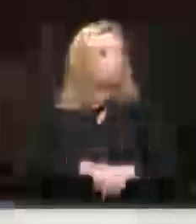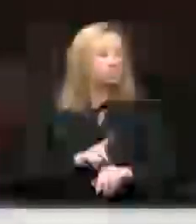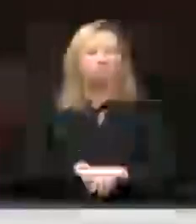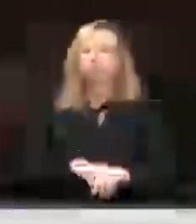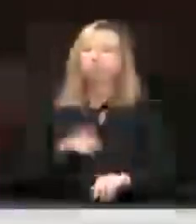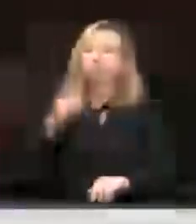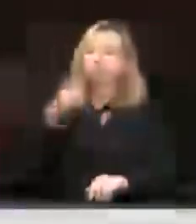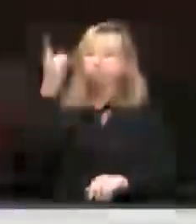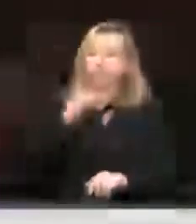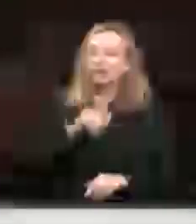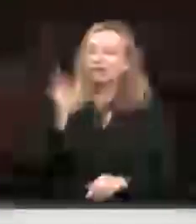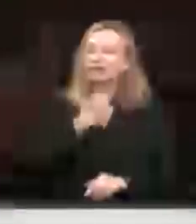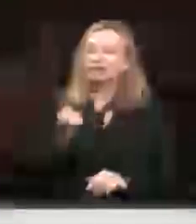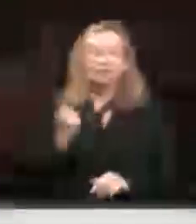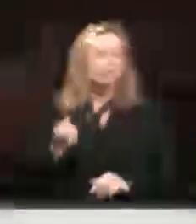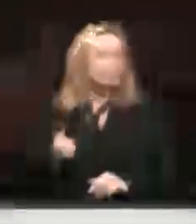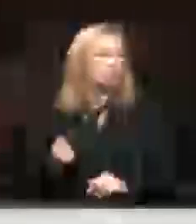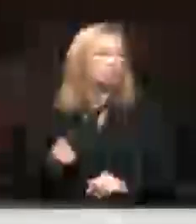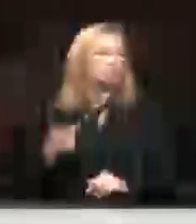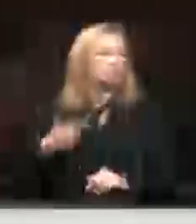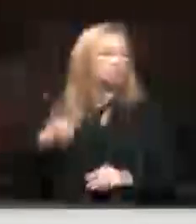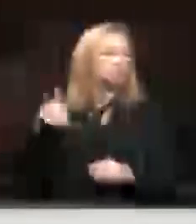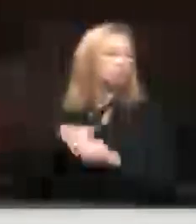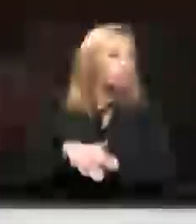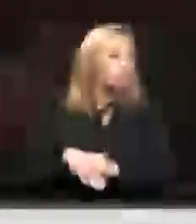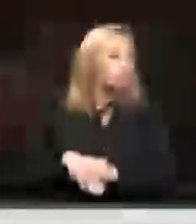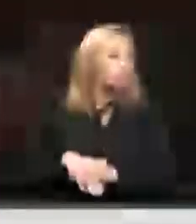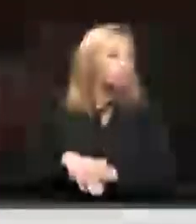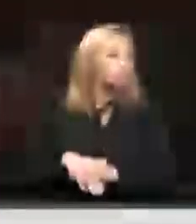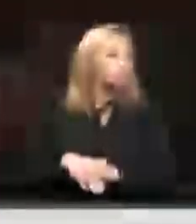deputada Lucinha no primeiro e no segundo turno.